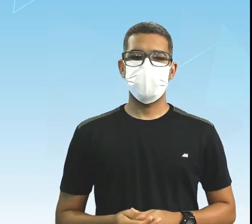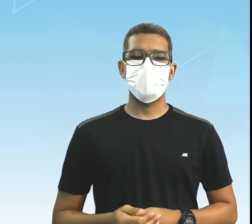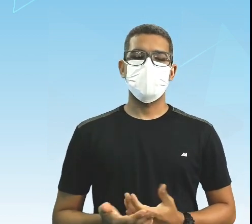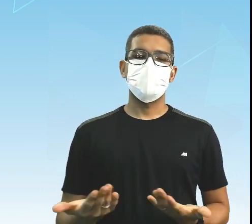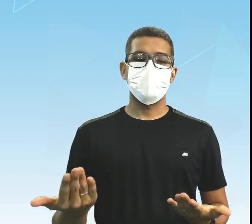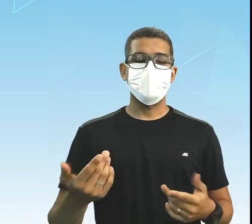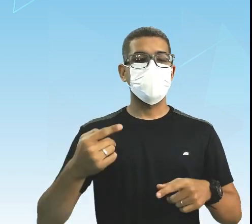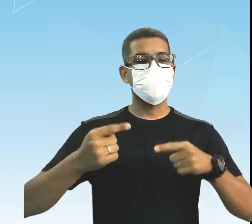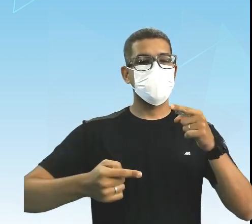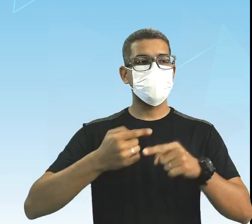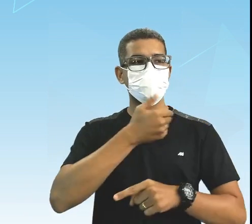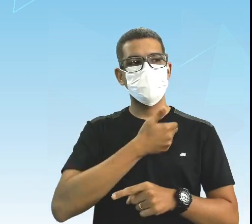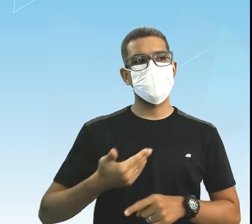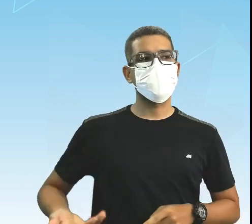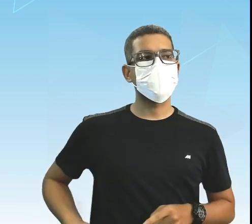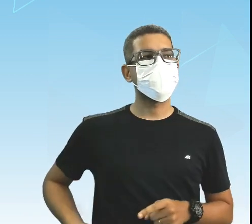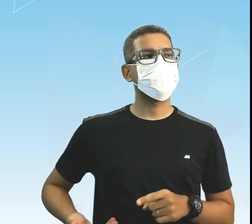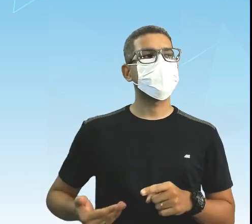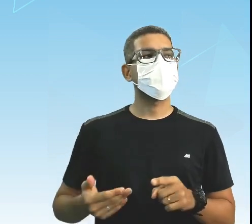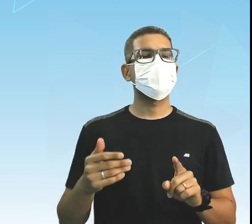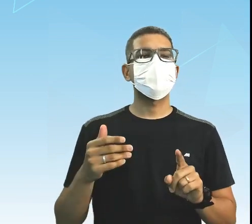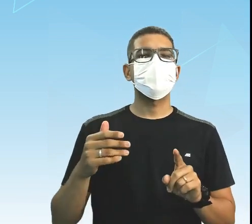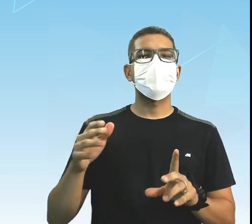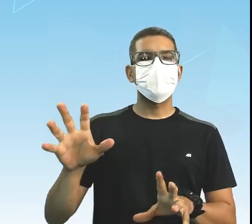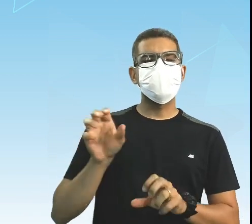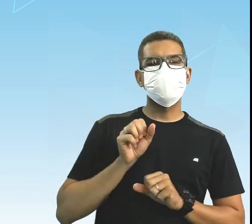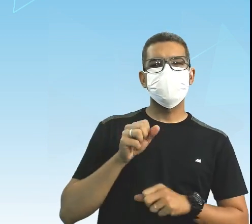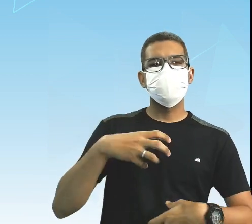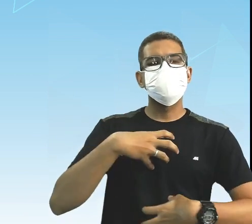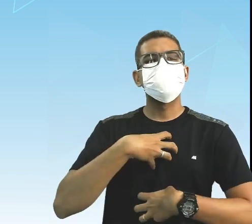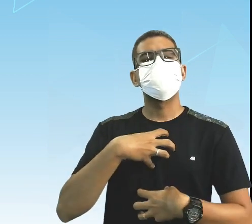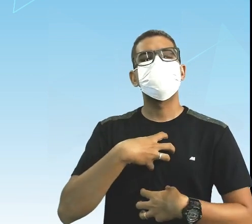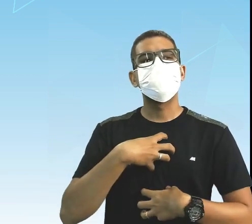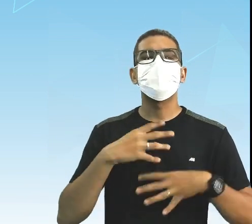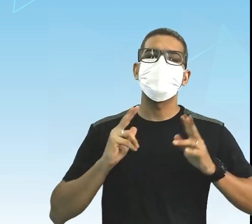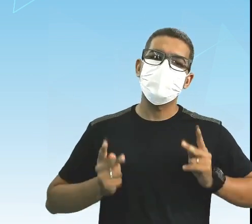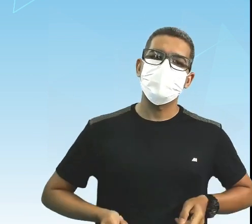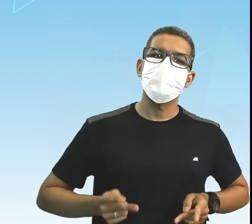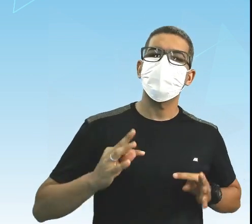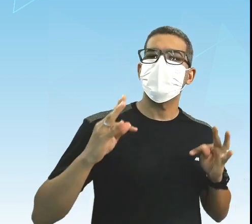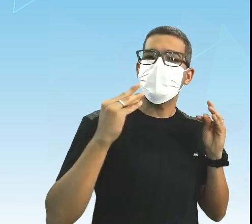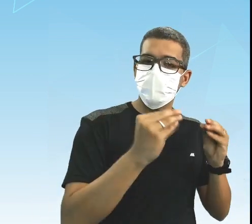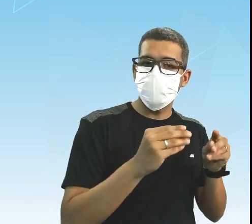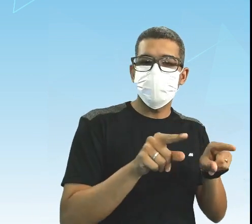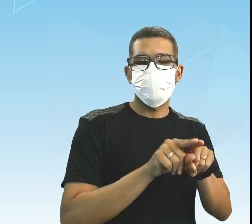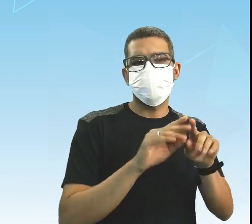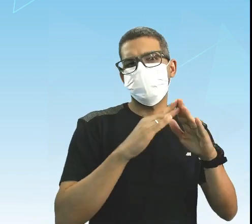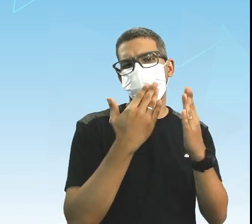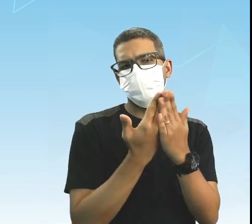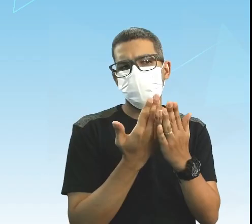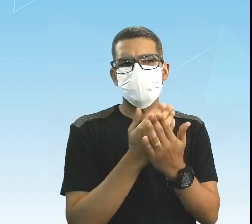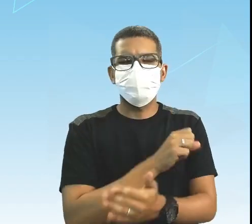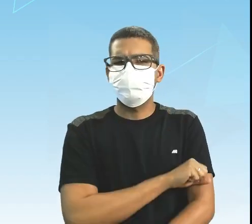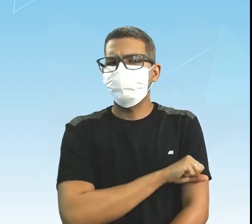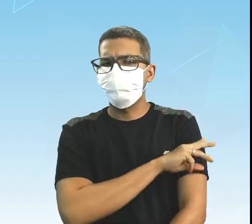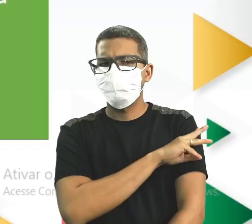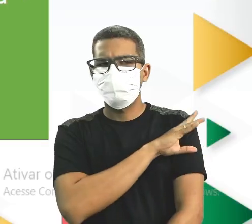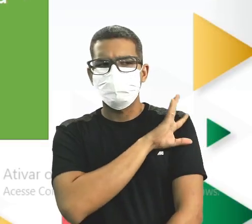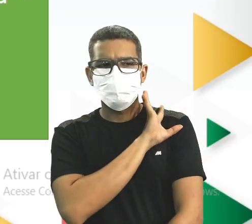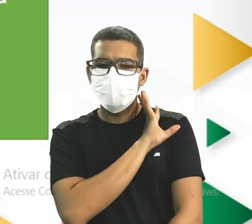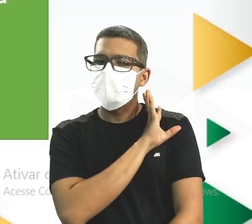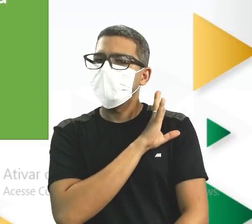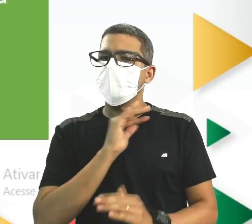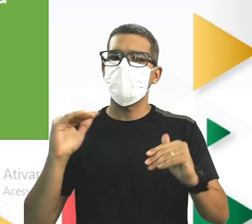Políticas públicas que vai ser afetada todos os cidadãos de todas as escolaridades,